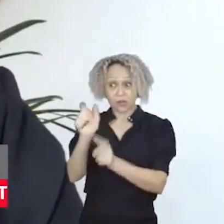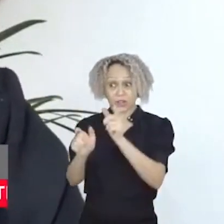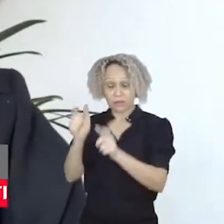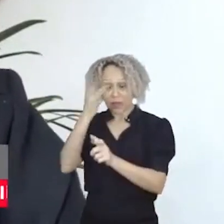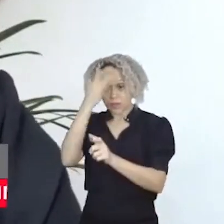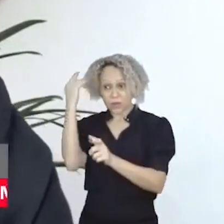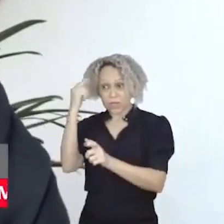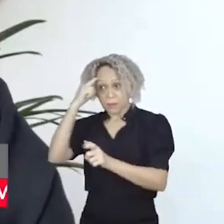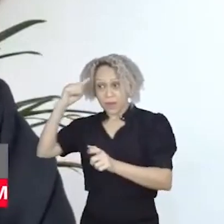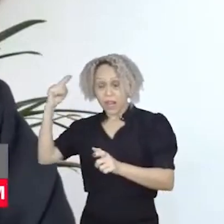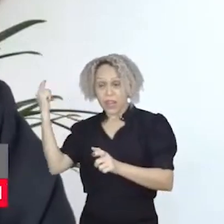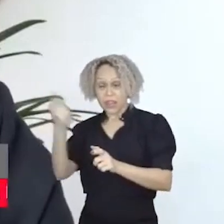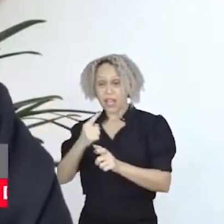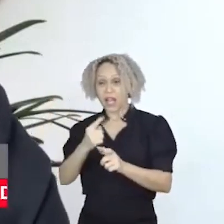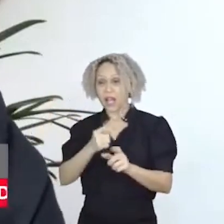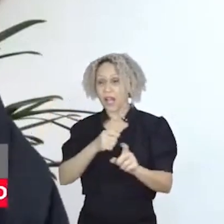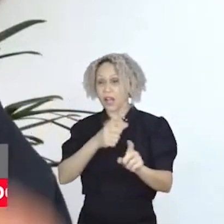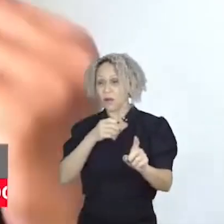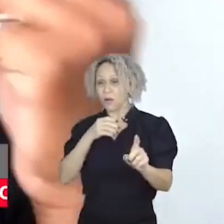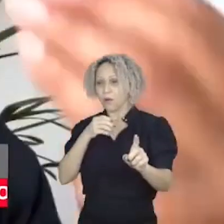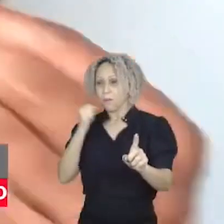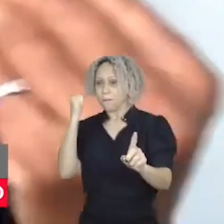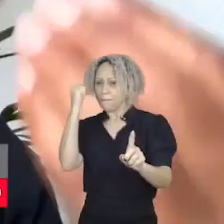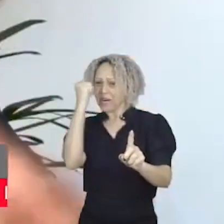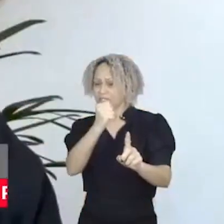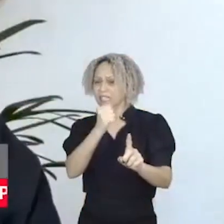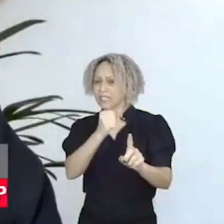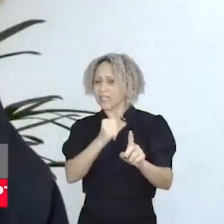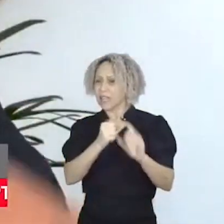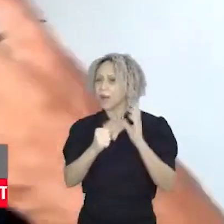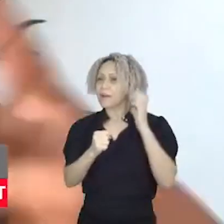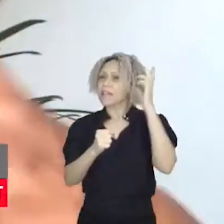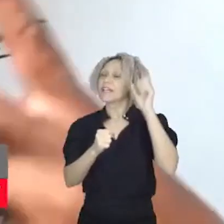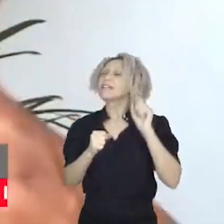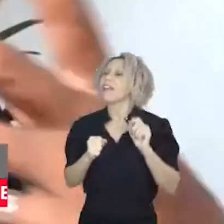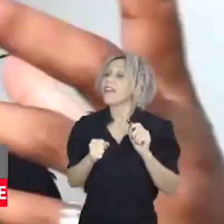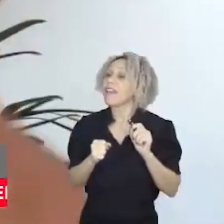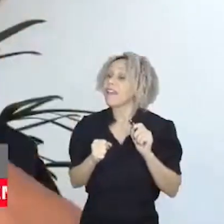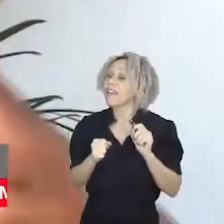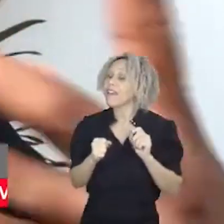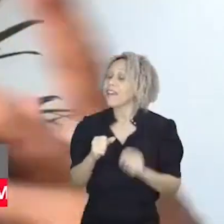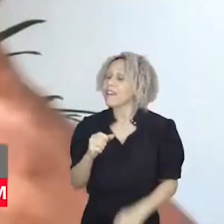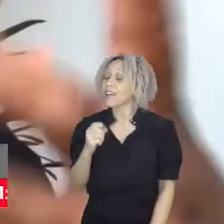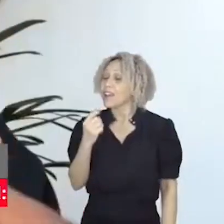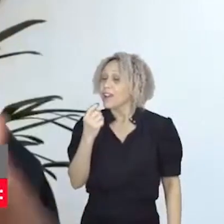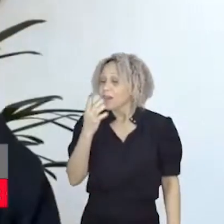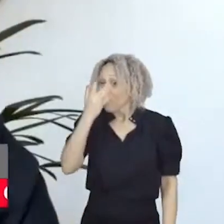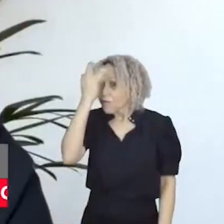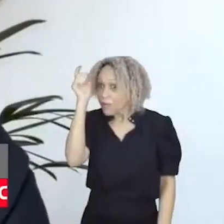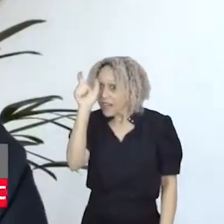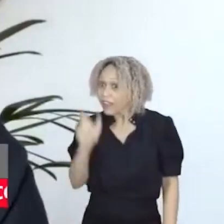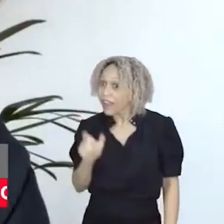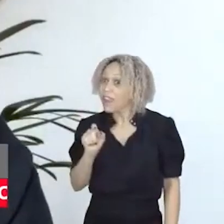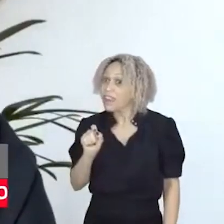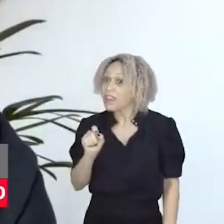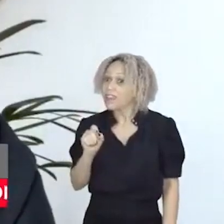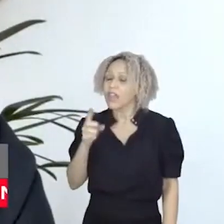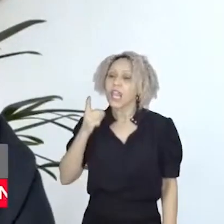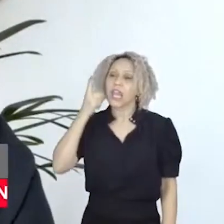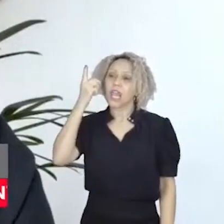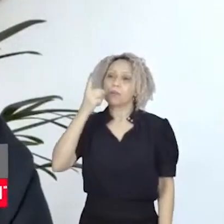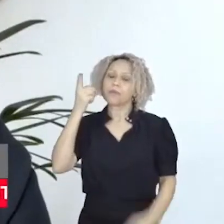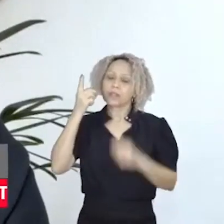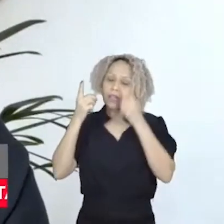que está aqui na Câmara de Deputados, que convive conosco, transita no mesmo espaço que